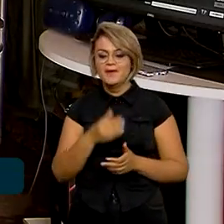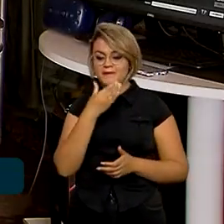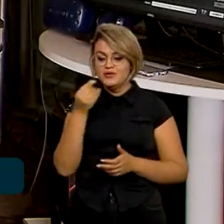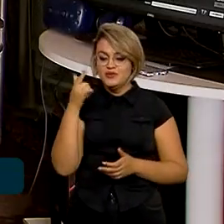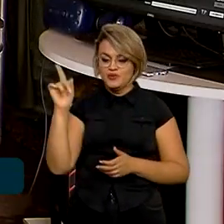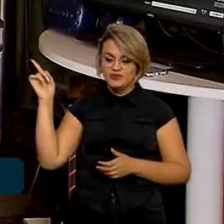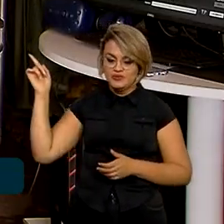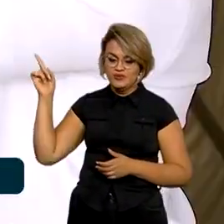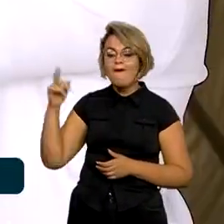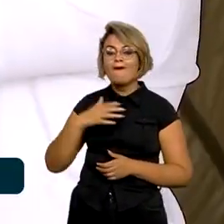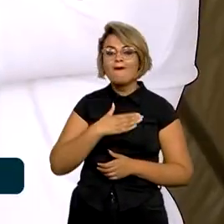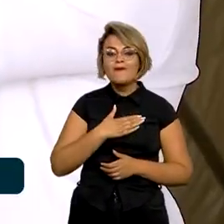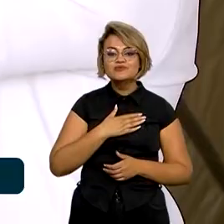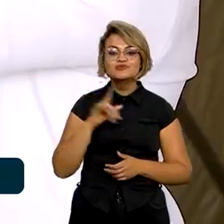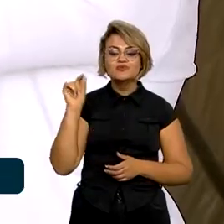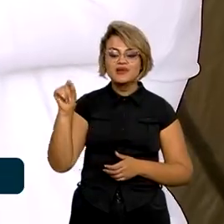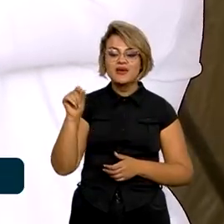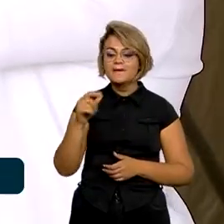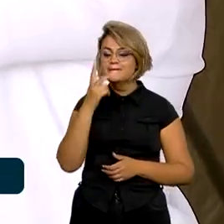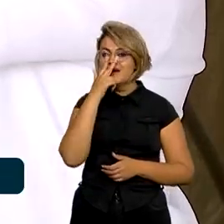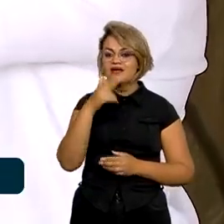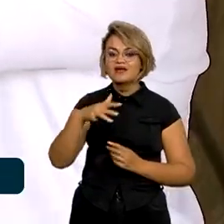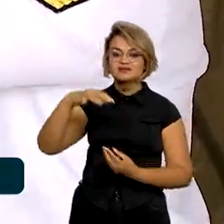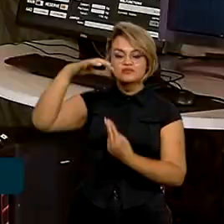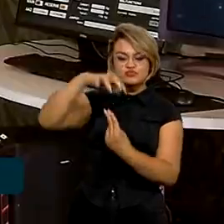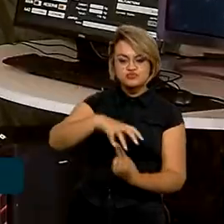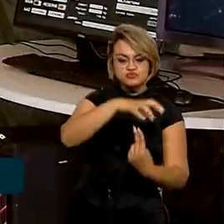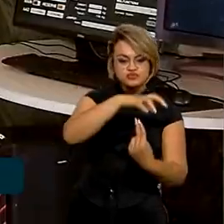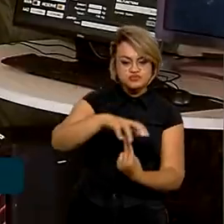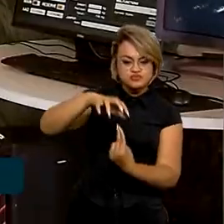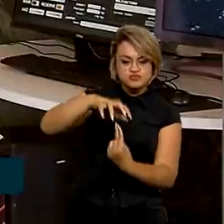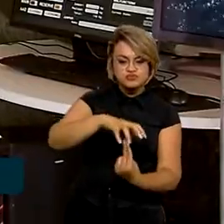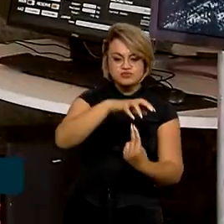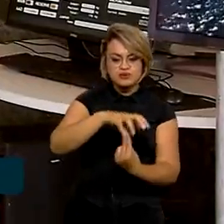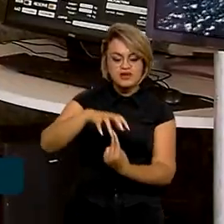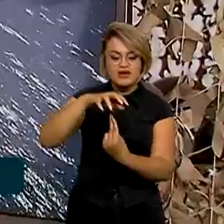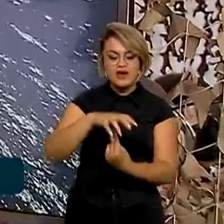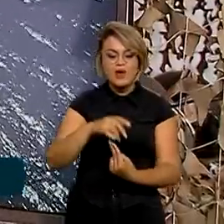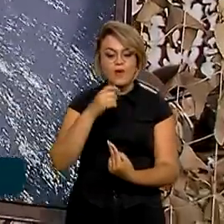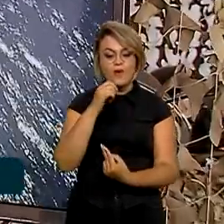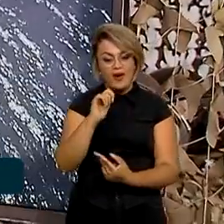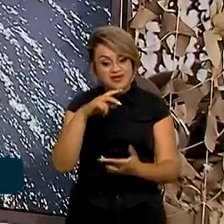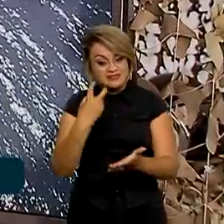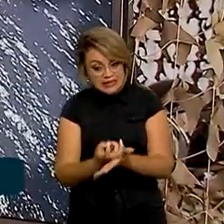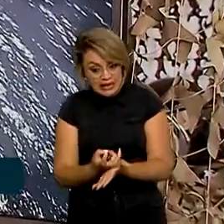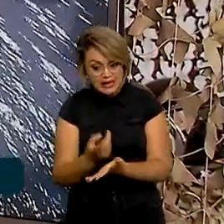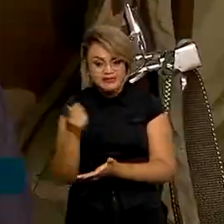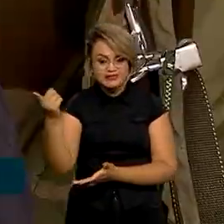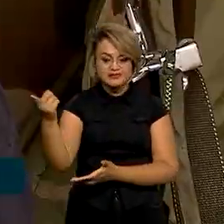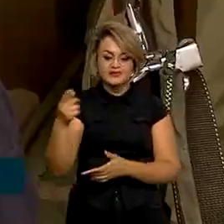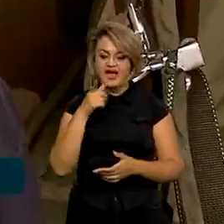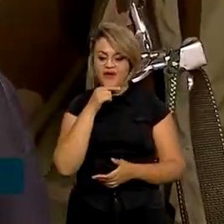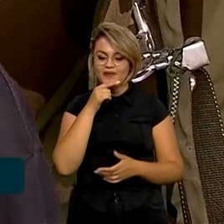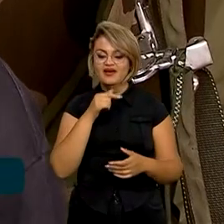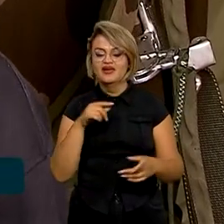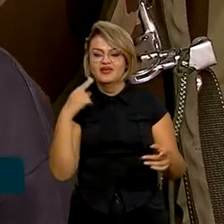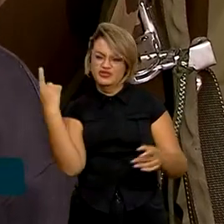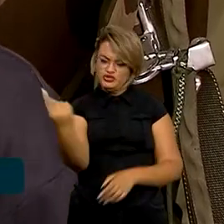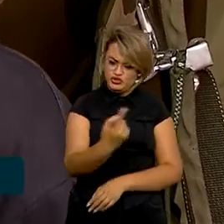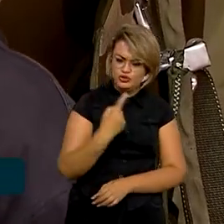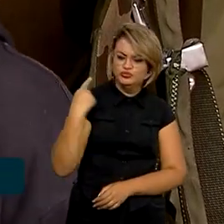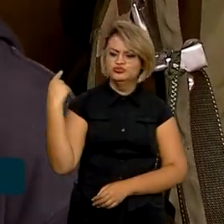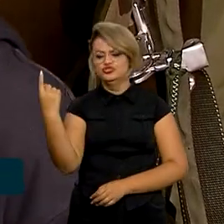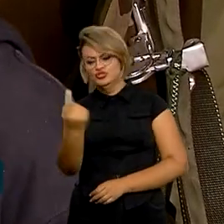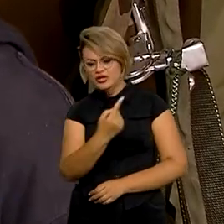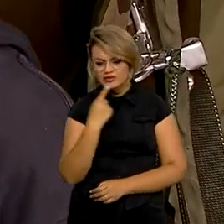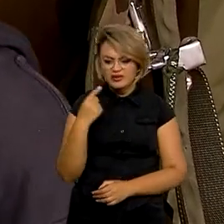Cláudio ficou fascinado com o simulador de paraquedas. Por pouco, não caiu no mar virtual. Eu fiquei girando, aí